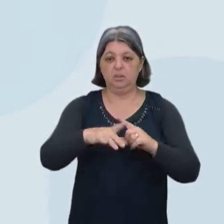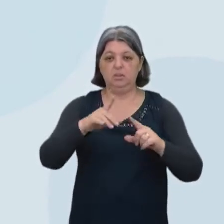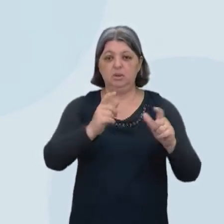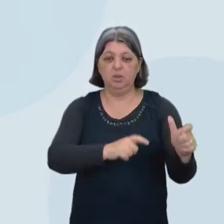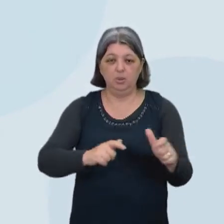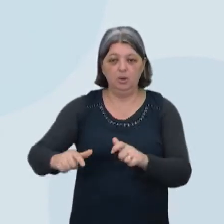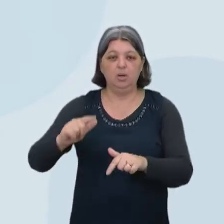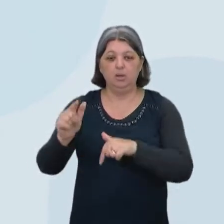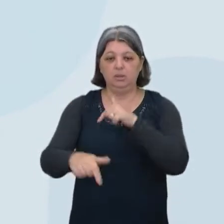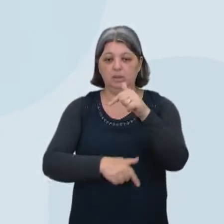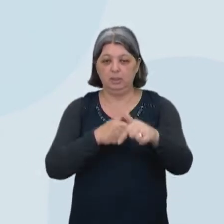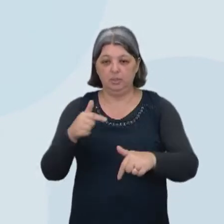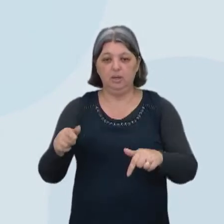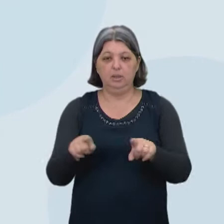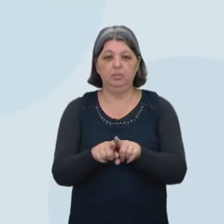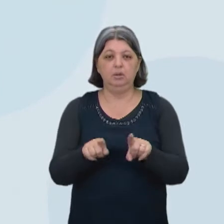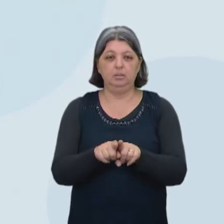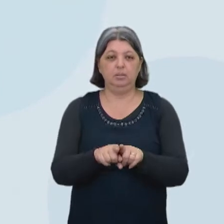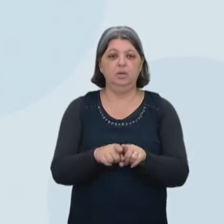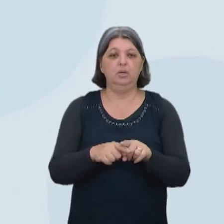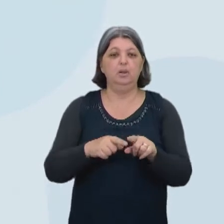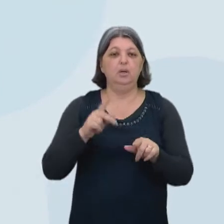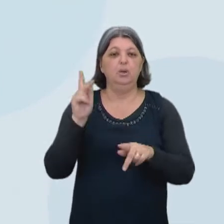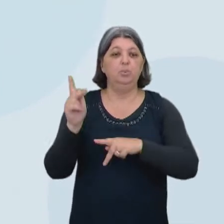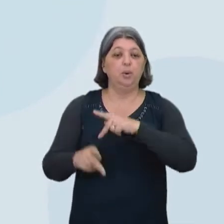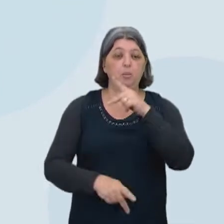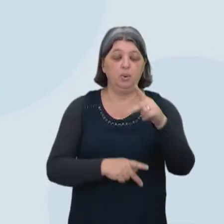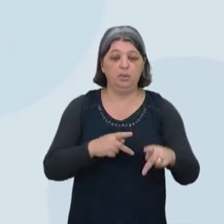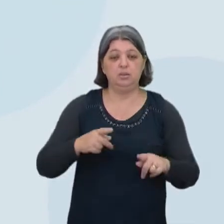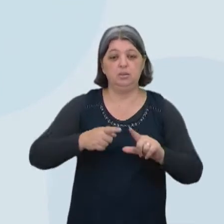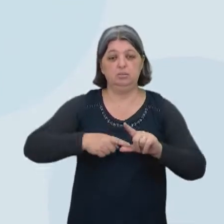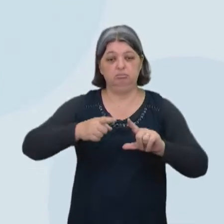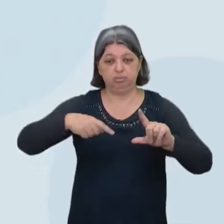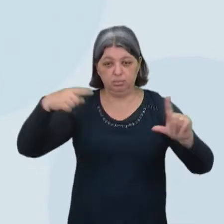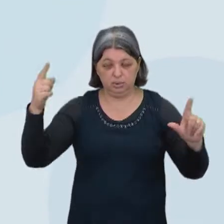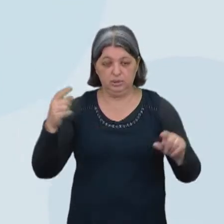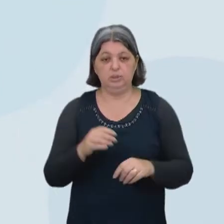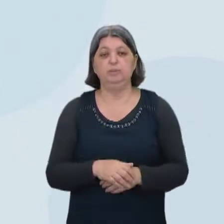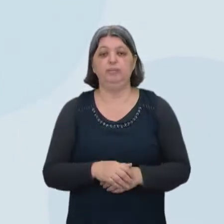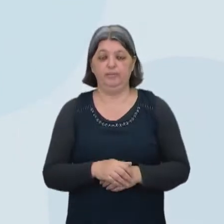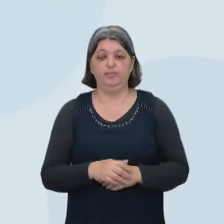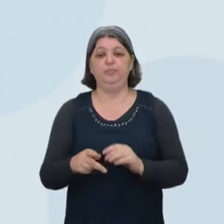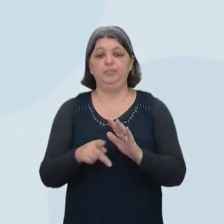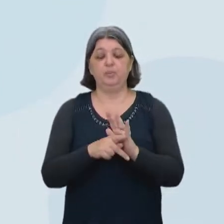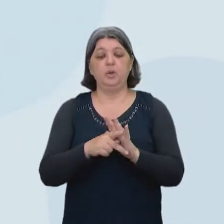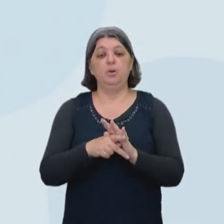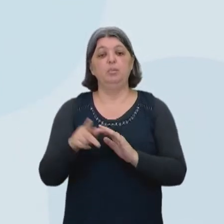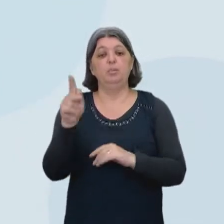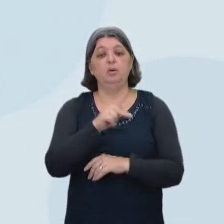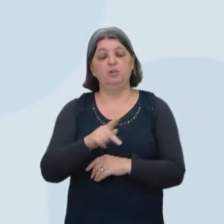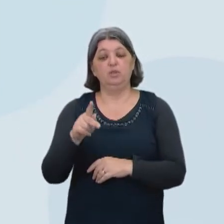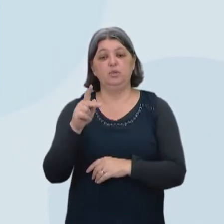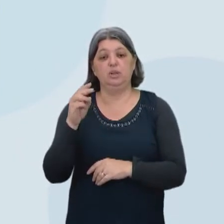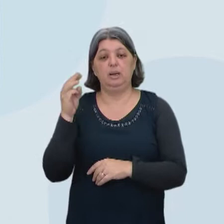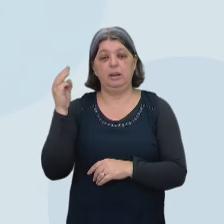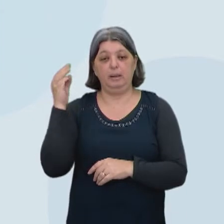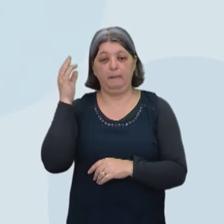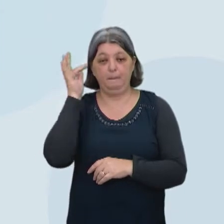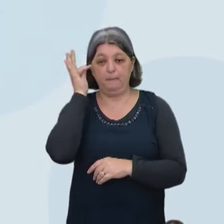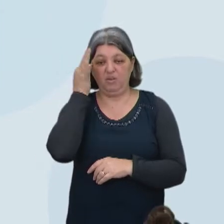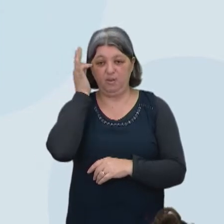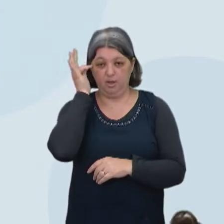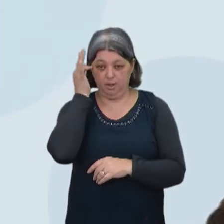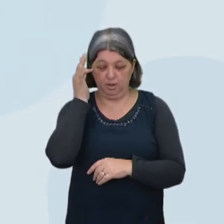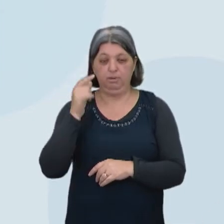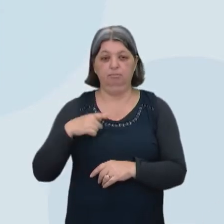e índices, respectivamente, professor Guerreiro, Russo, Maria Fernanda Maffei, o Tiago e o professor Osmar,